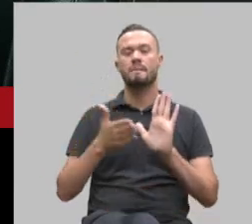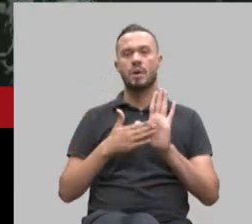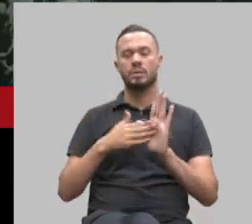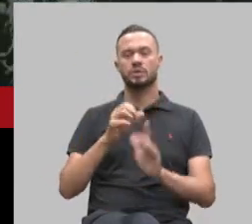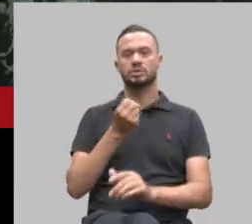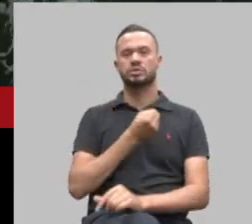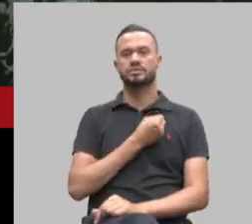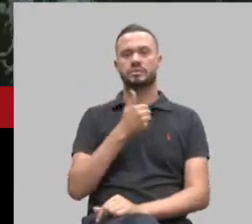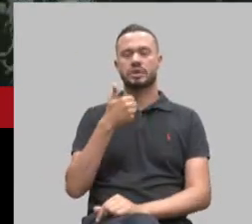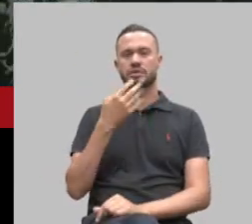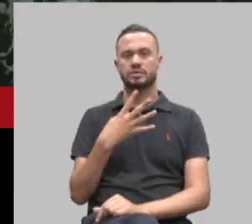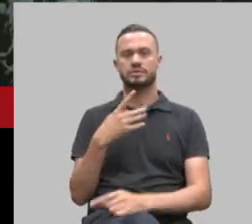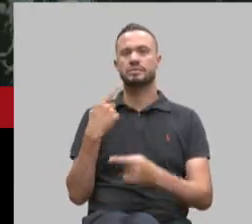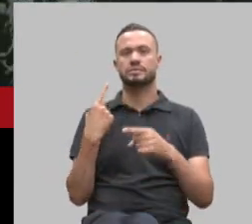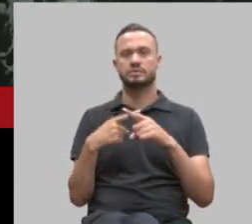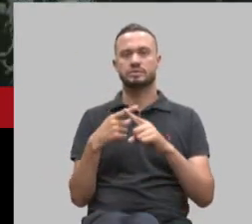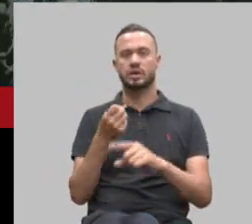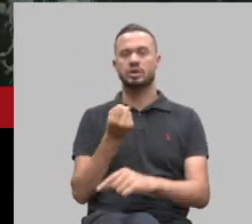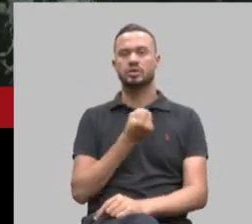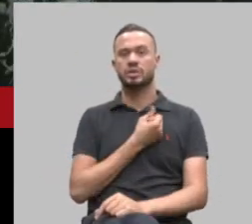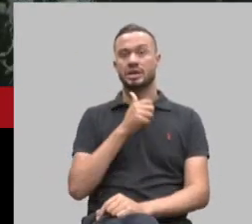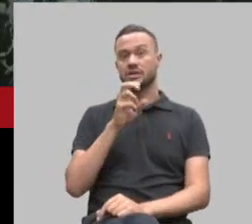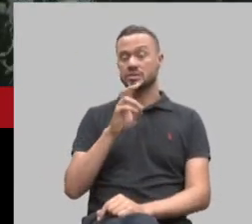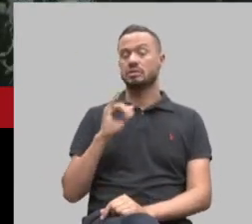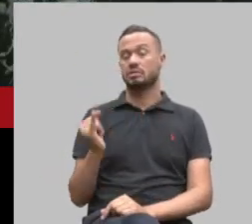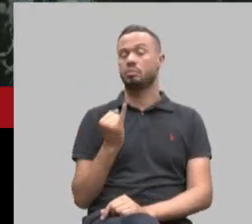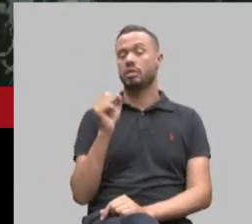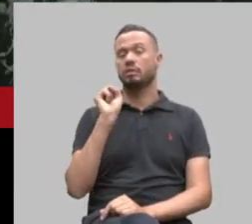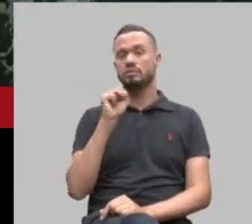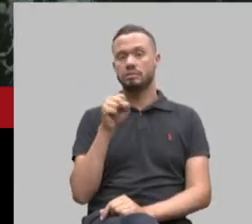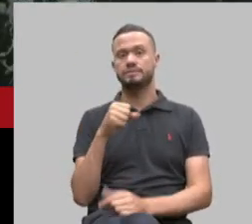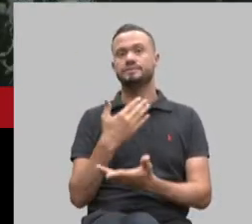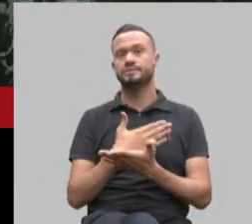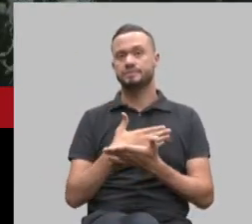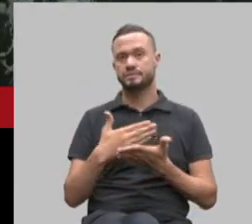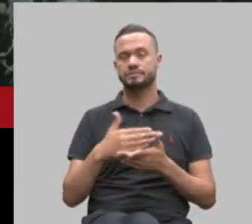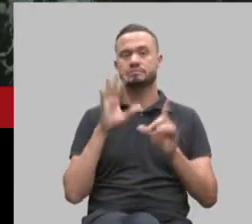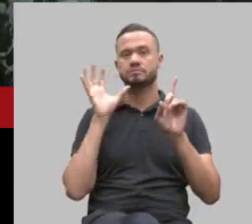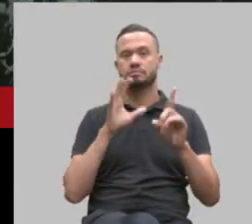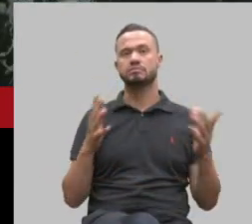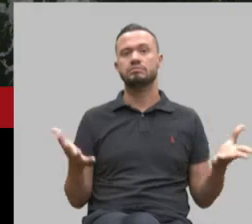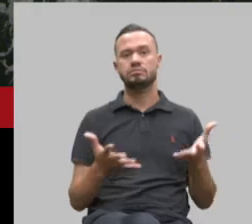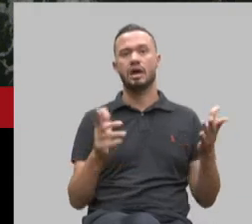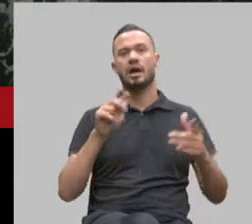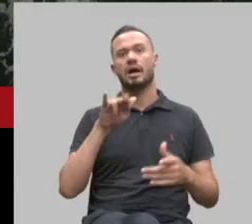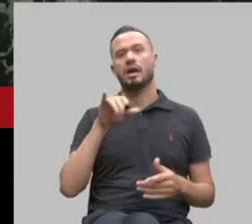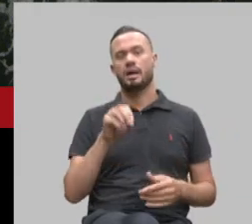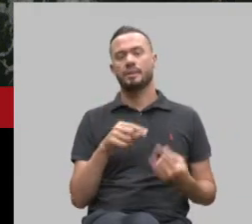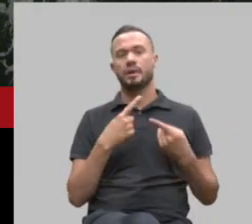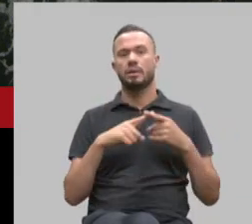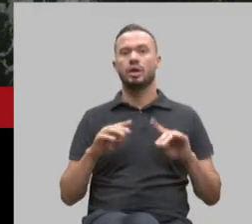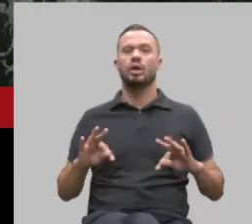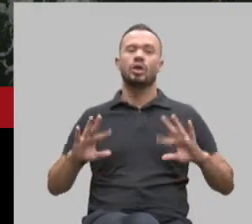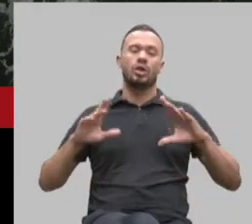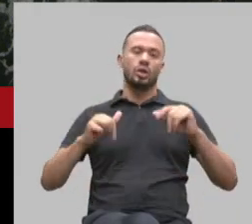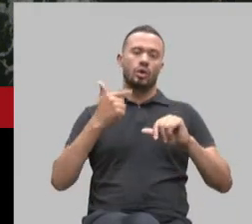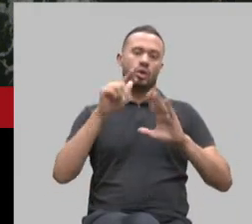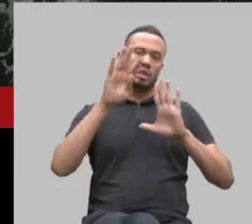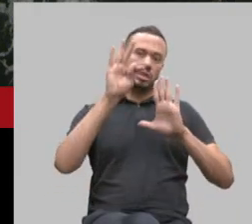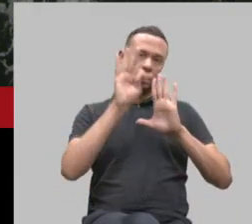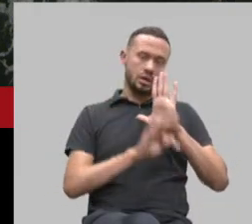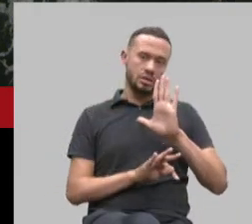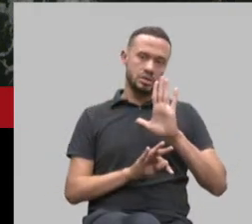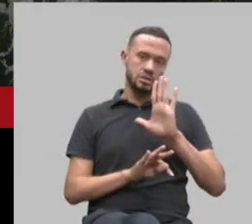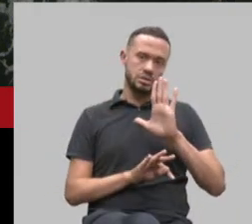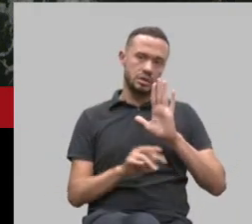essa proposta de número 15 ela é muito importante o início dela que é incentiva a criação do gremo estudantil porém todo o restante do texto vai de contra a